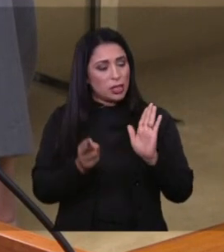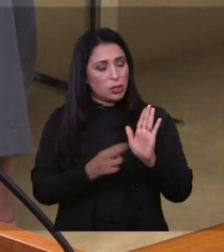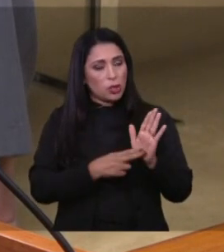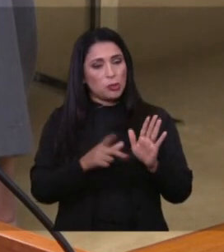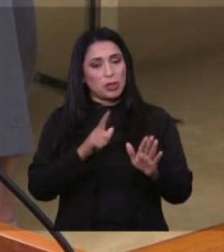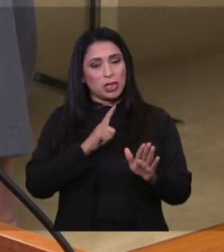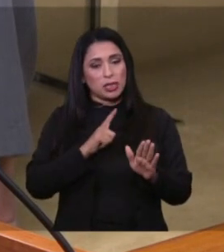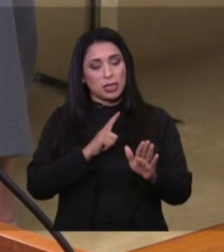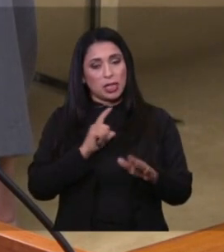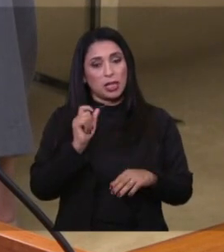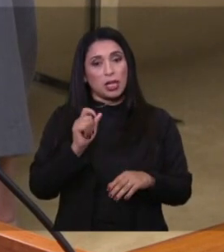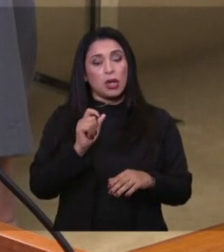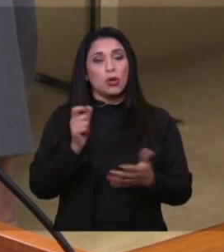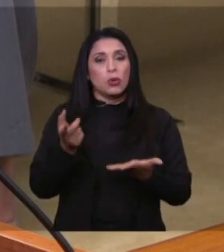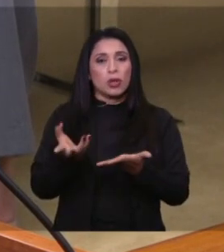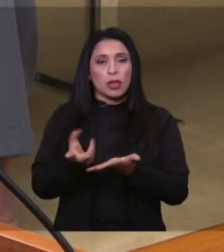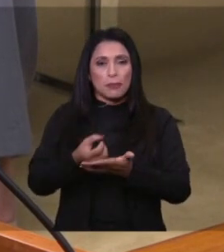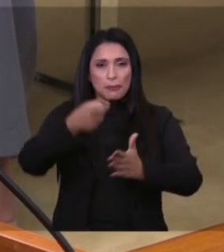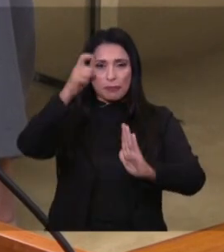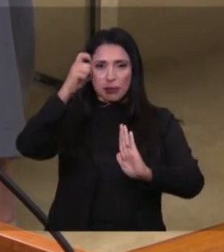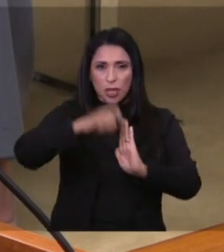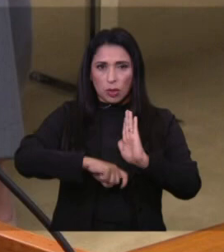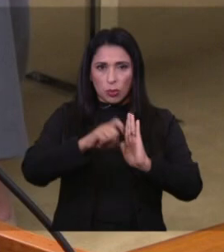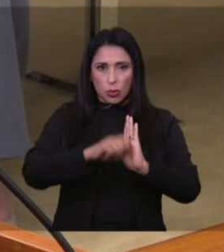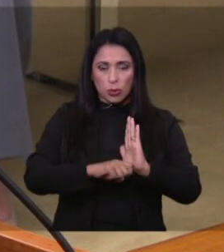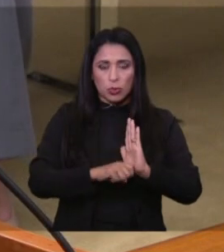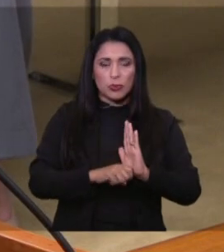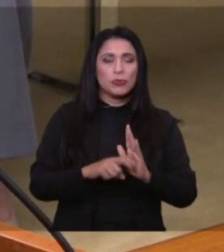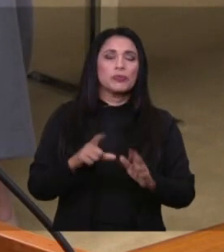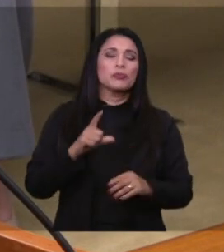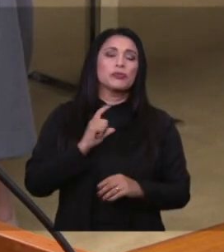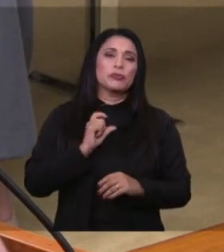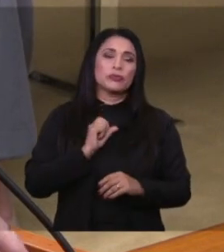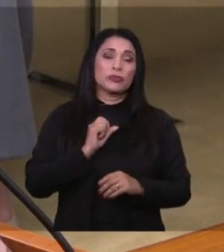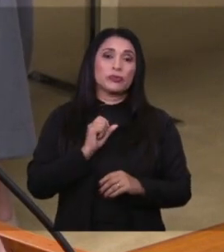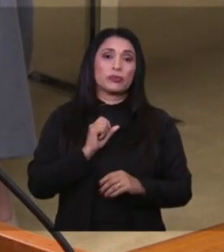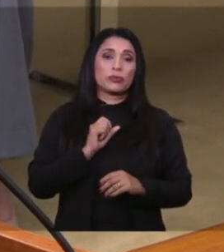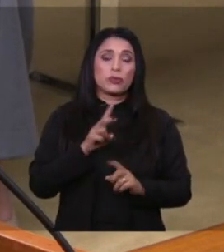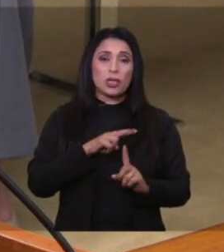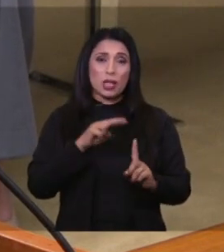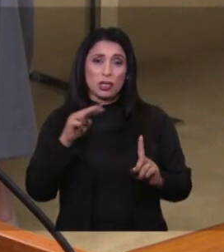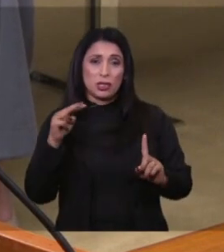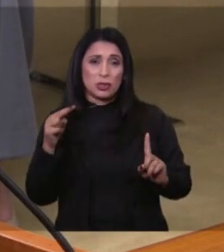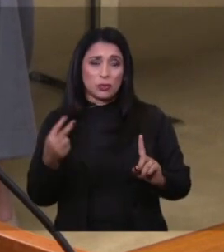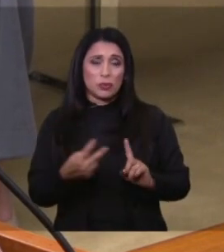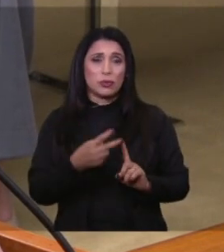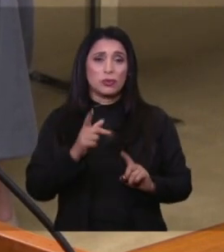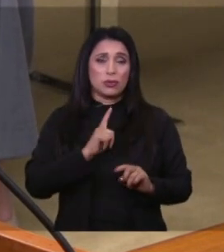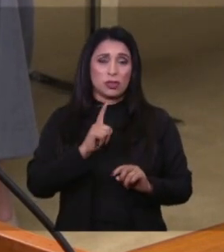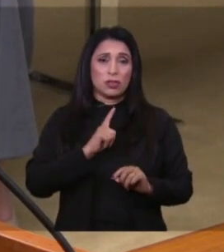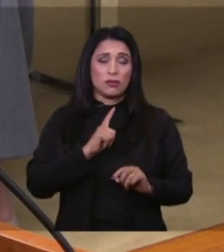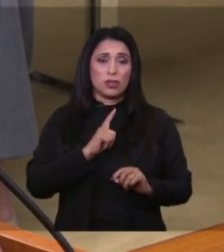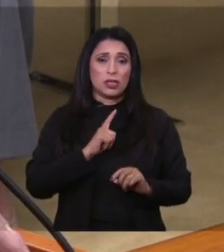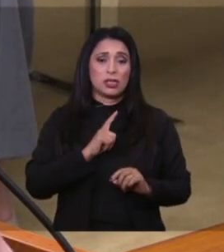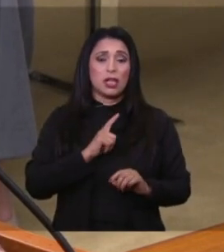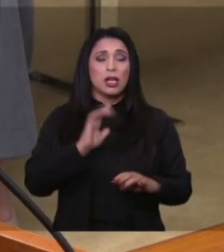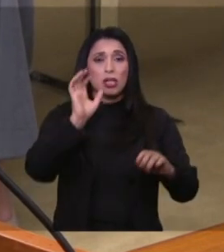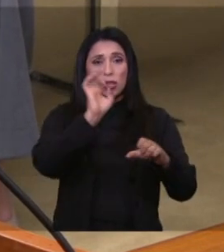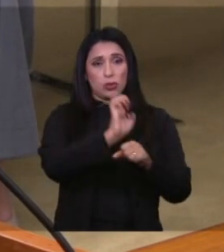institui ou majora tributo. É sobre essa perspectiva que o Estado de